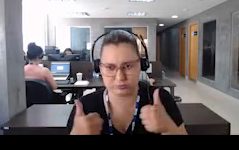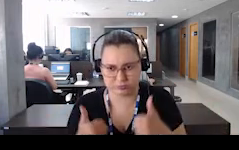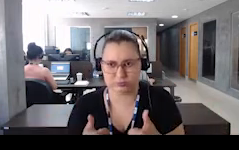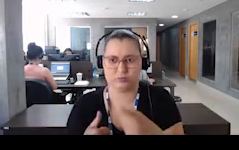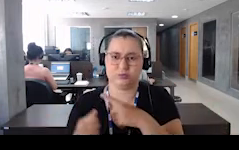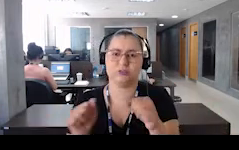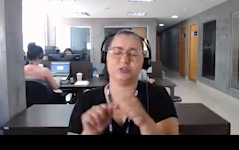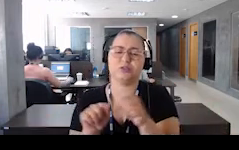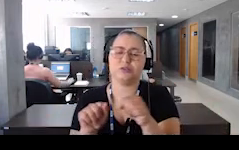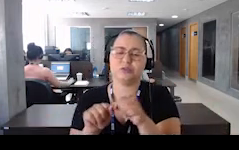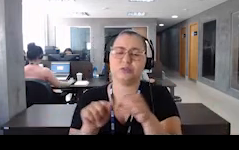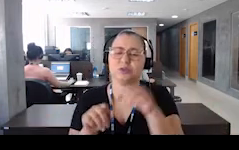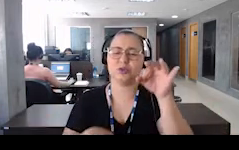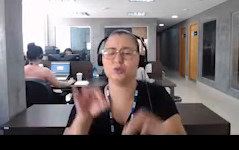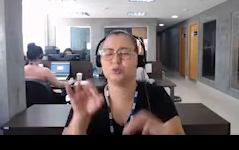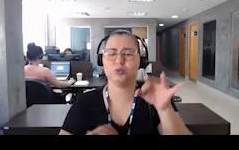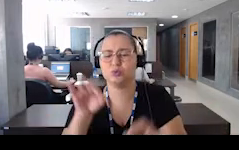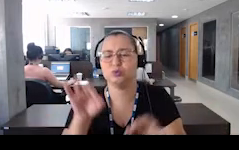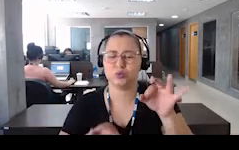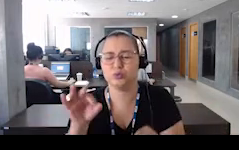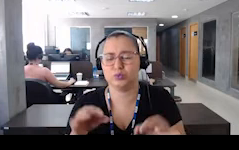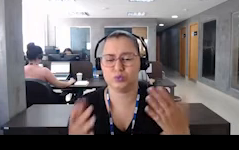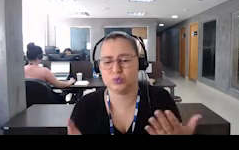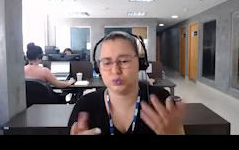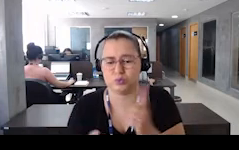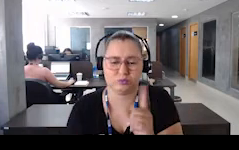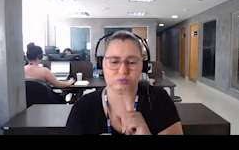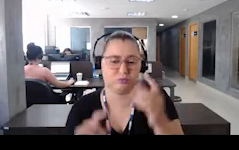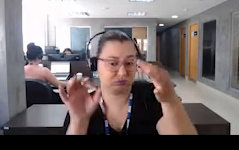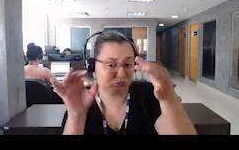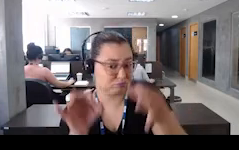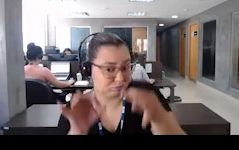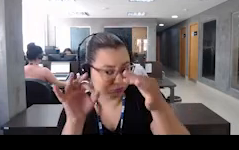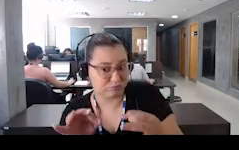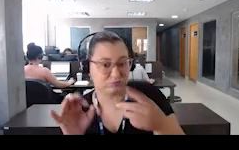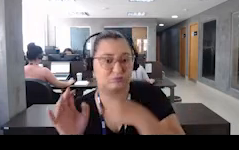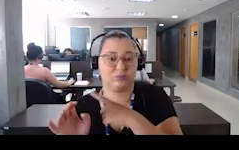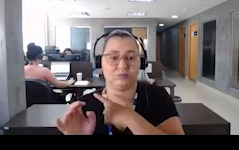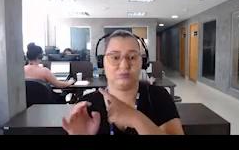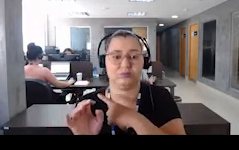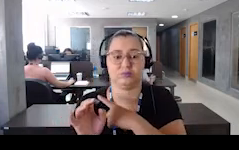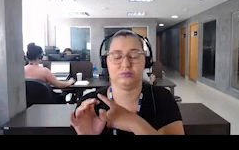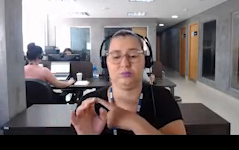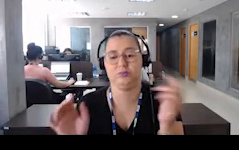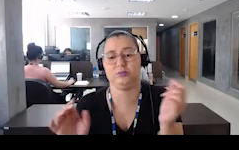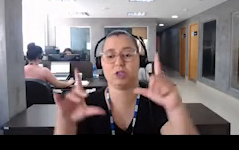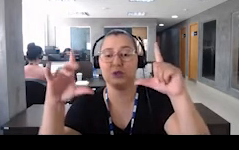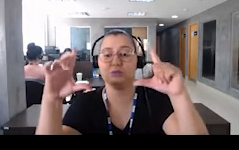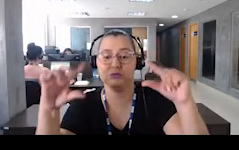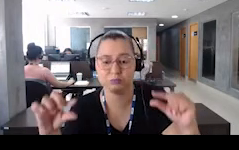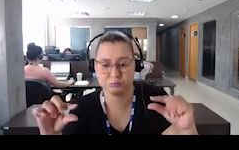essas resistências. Fizemos também aqui a justificativa, né, que não foi acertada, que a resistência do cabo de alumínio acaba que